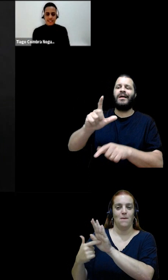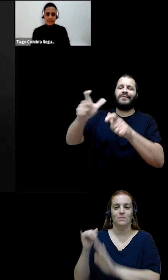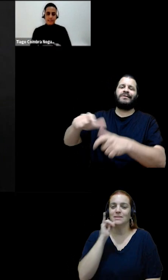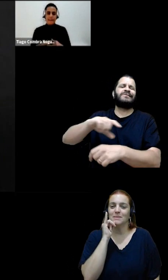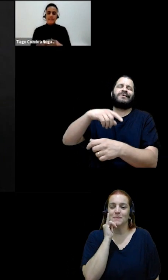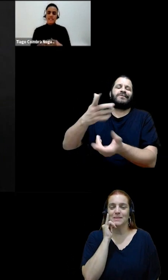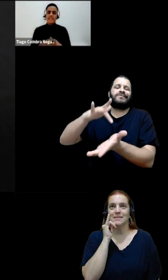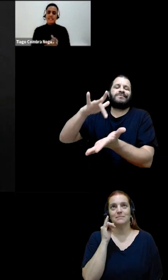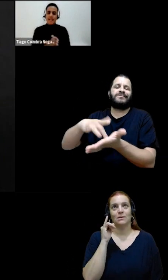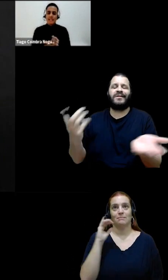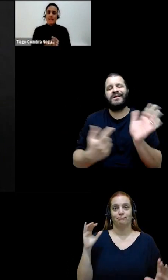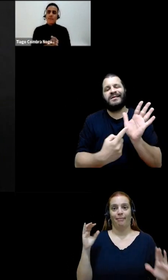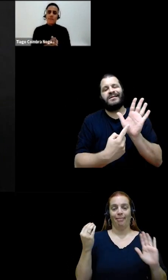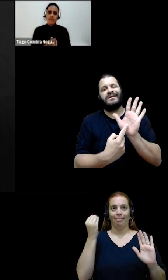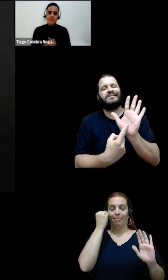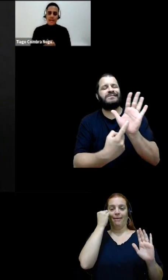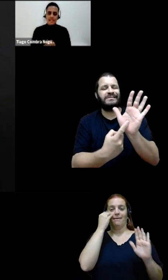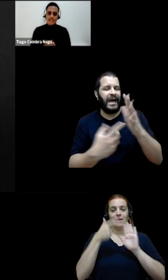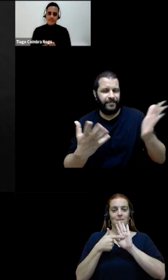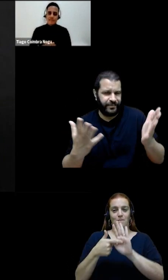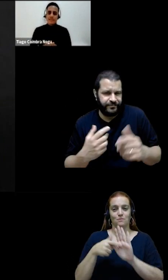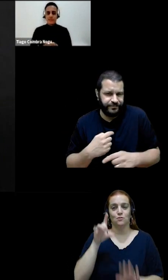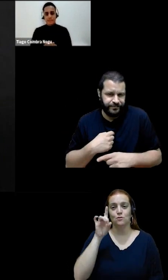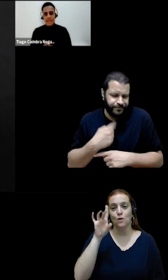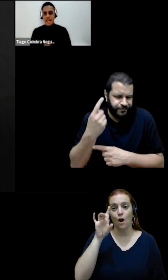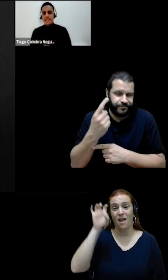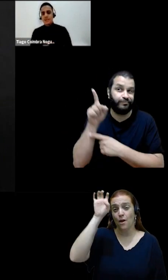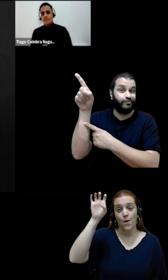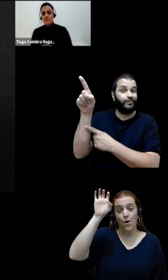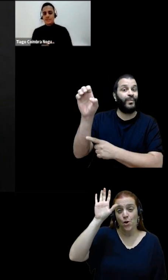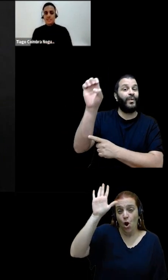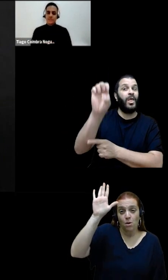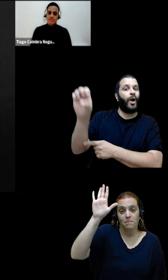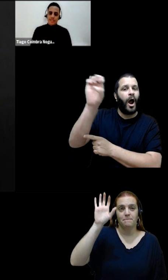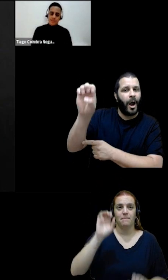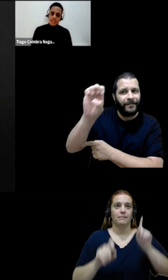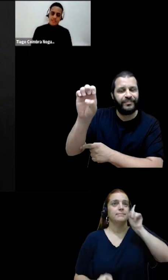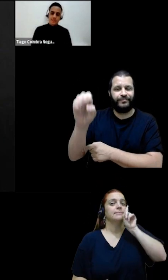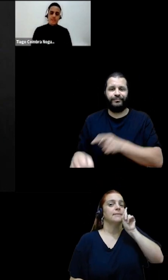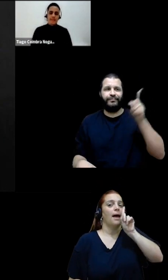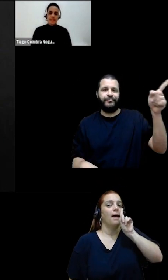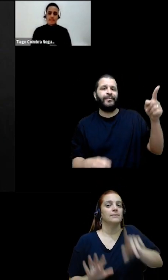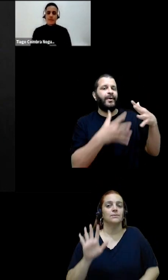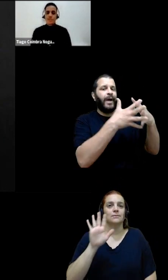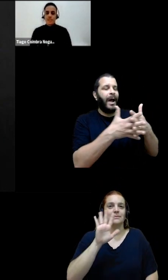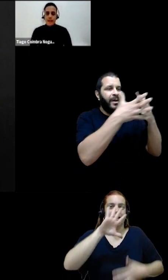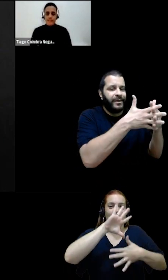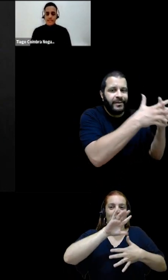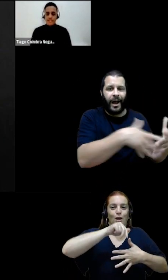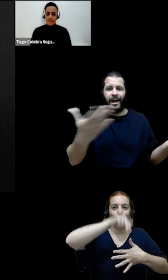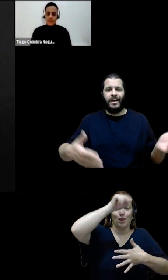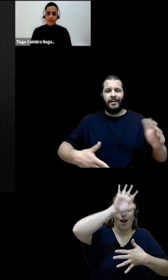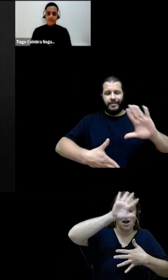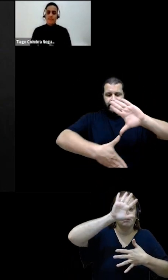seja, tenta apresentar um pouco mais, não só a visão europeia ou a visão dos Estados Unidos, da América do Norte,